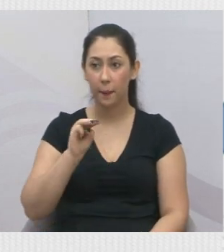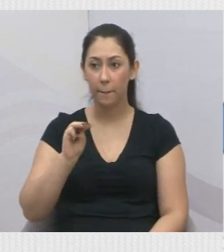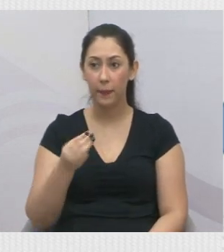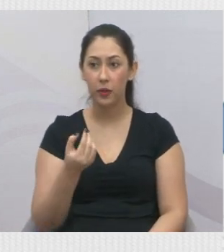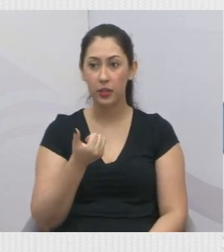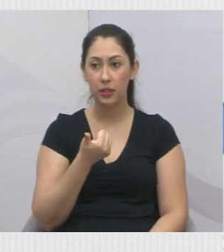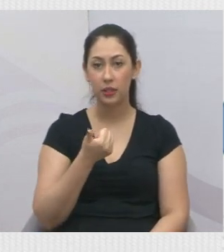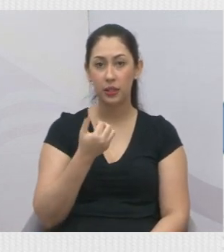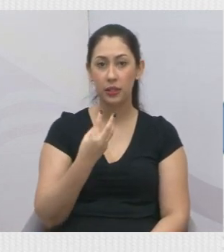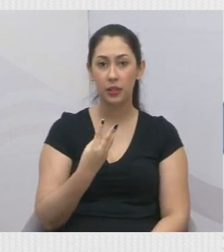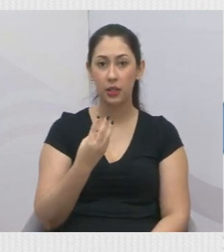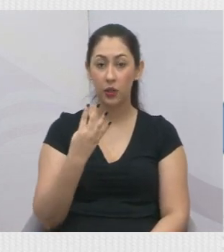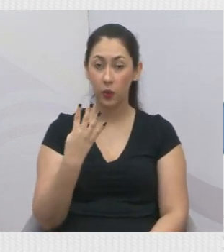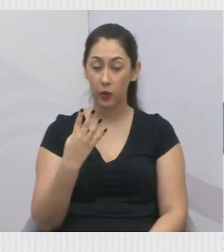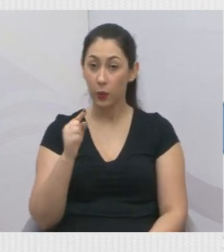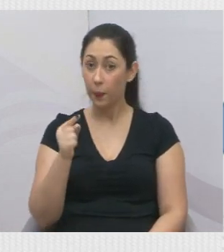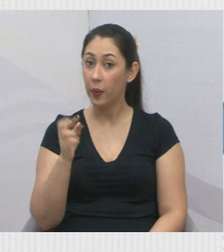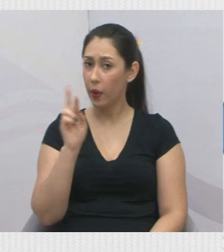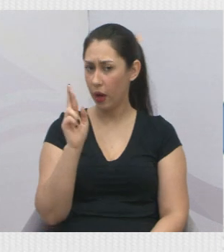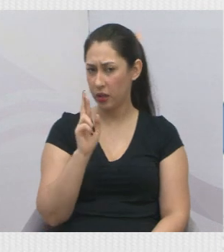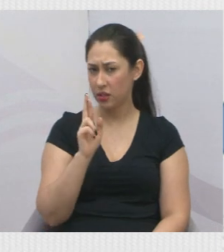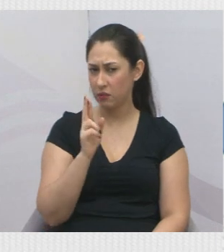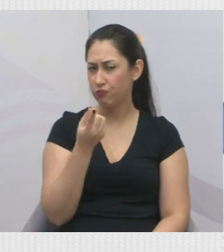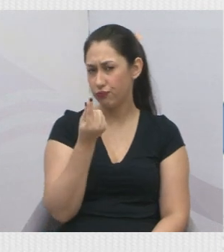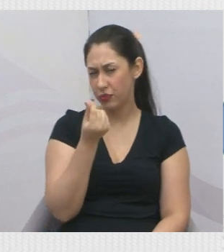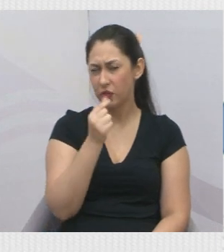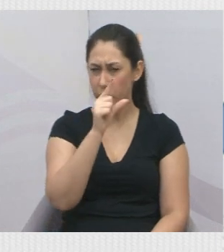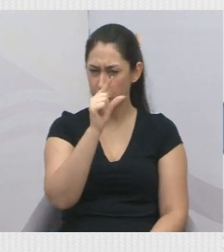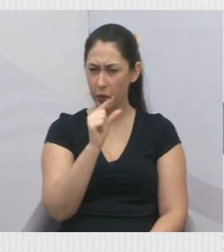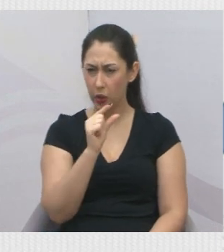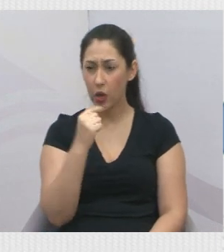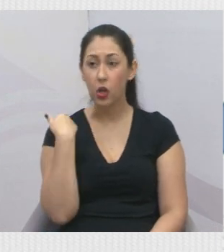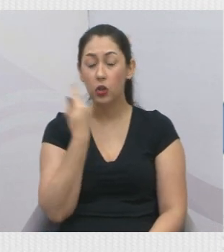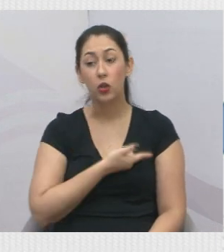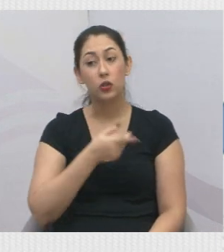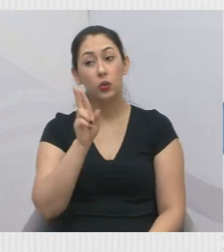R$ 836.134.000, um valor menor, na qual atingimos